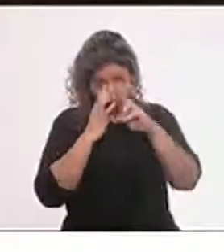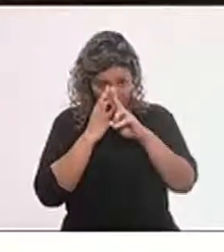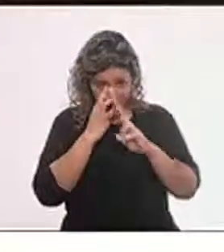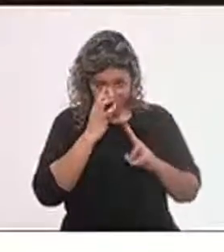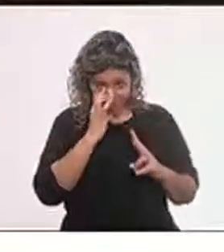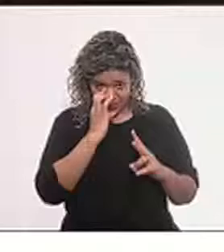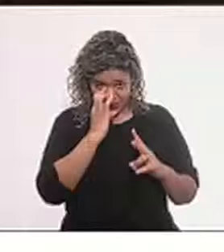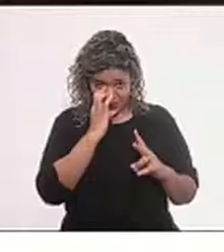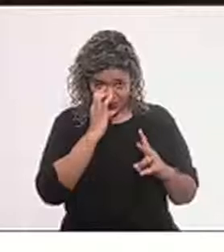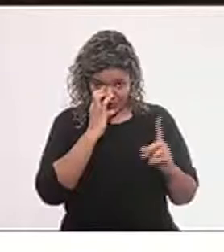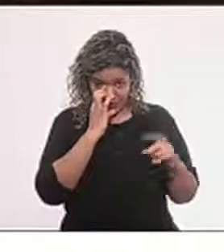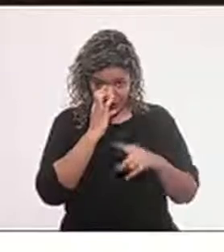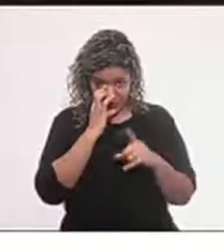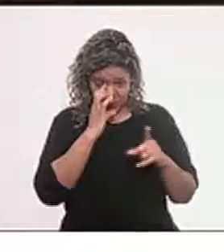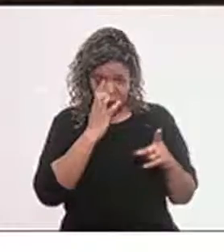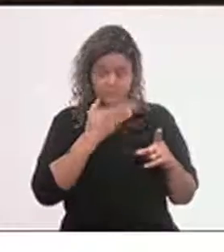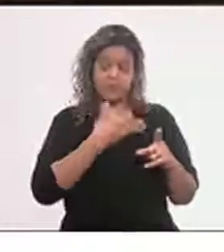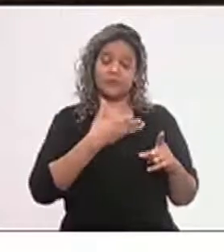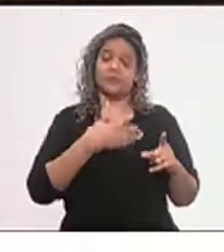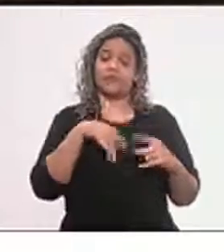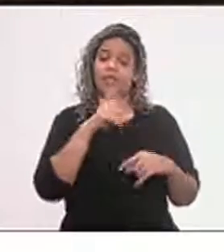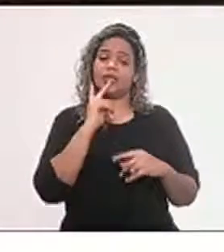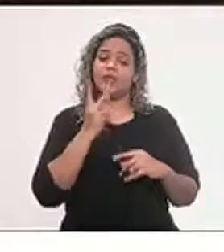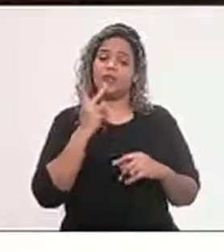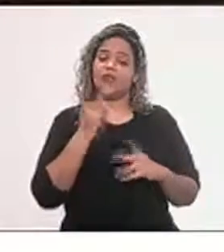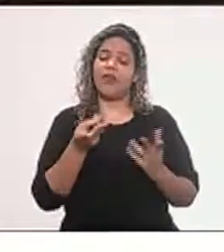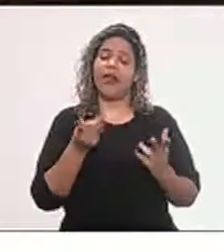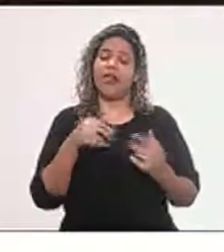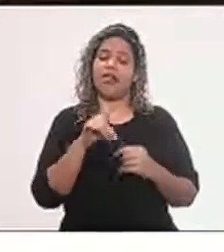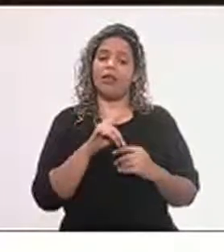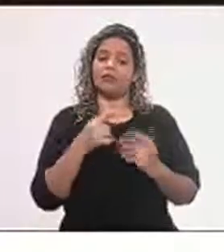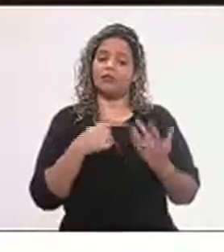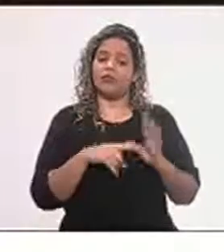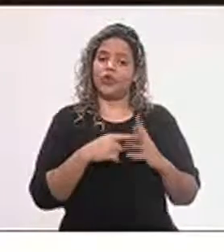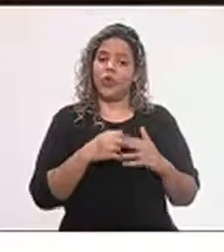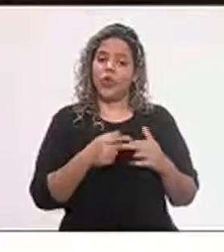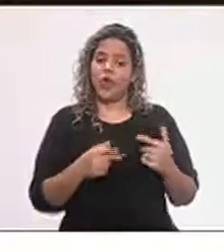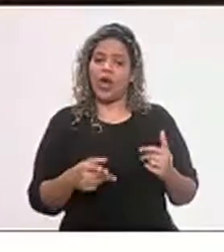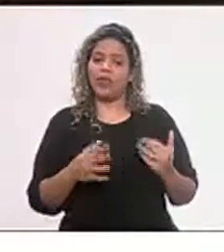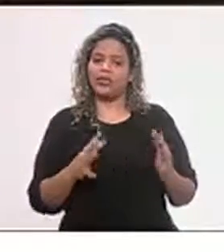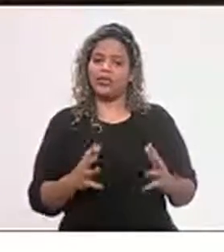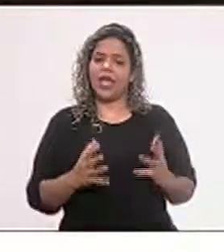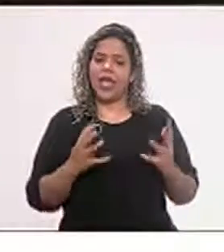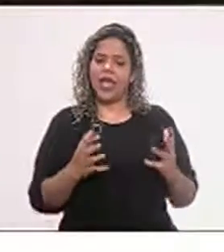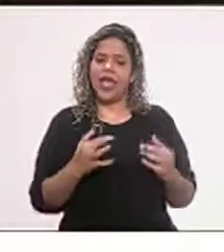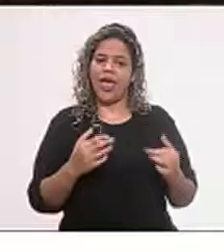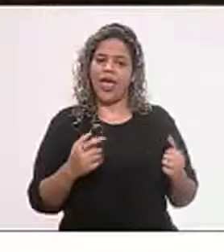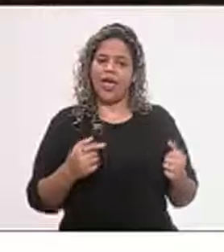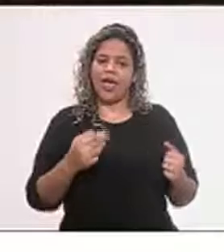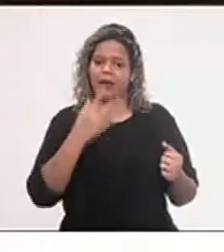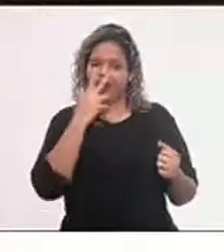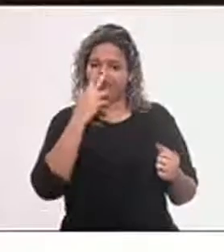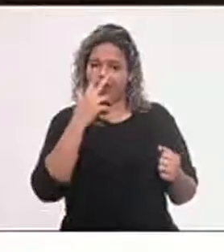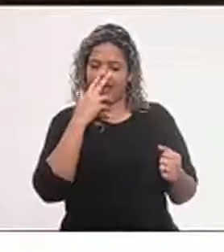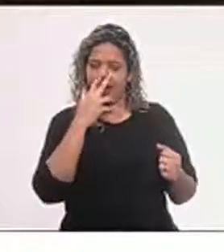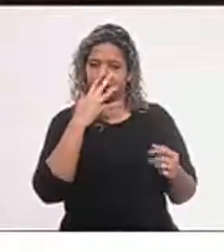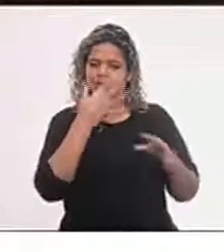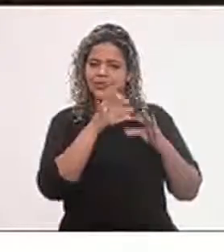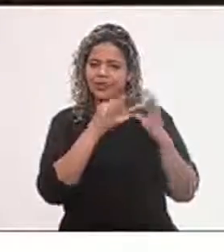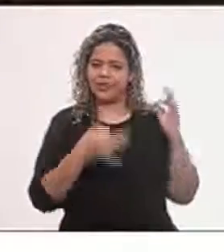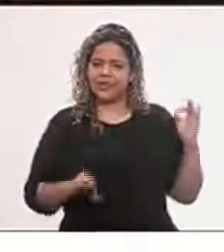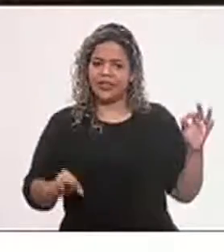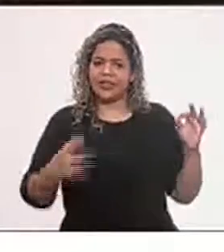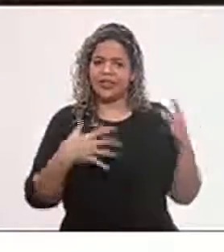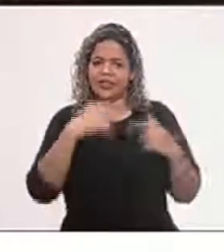E aí, nosso querido deputado Luiz Paulo sempre traz aqui essa coisa de quase que uma prolongação